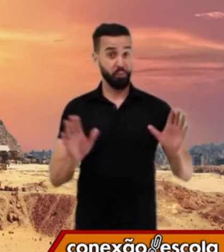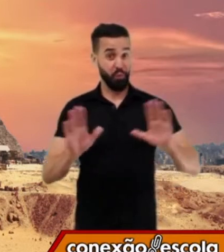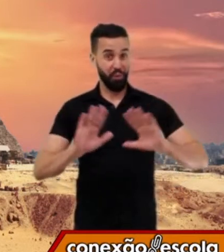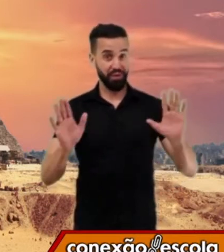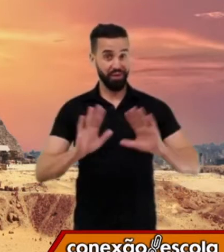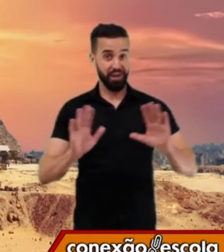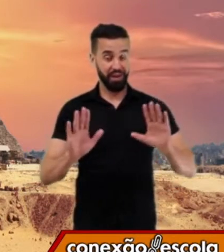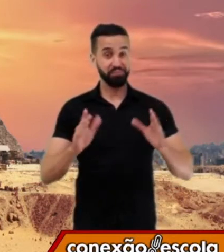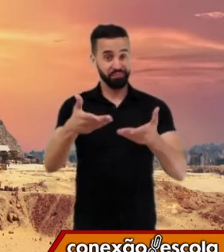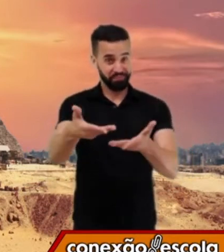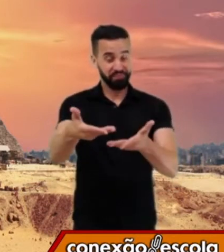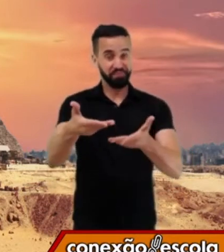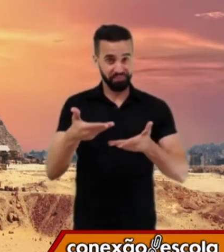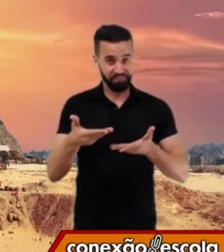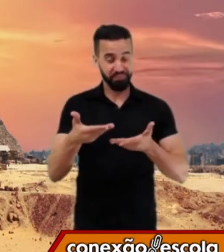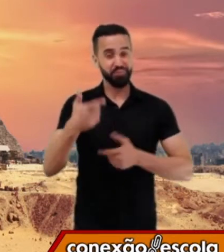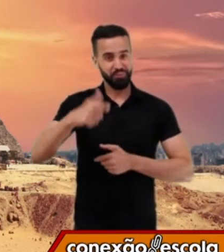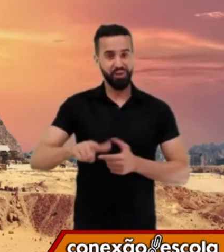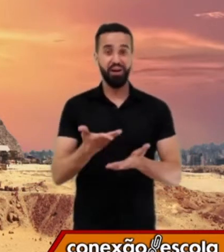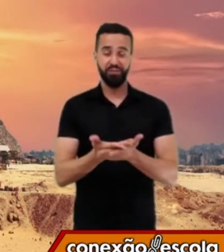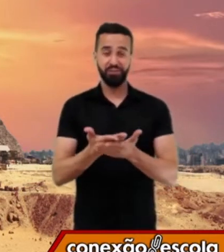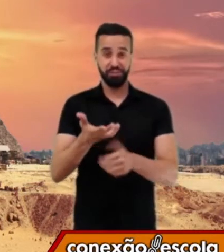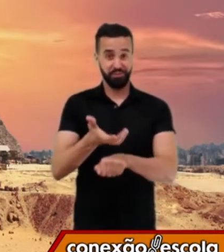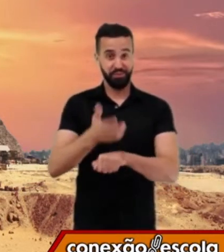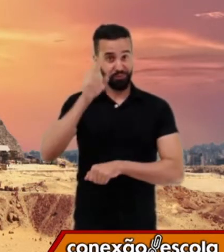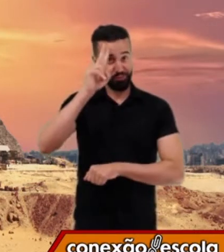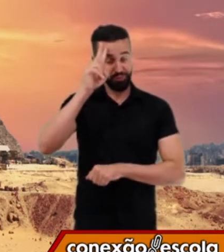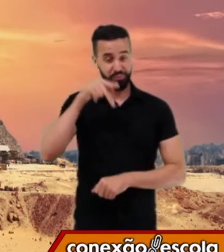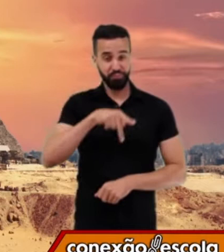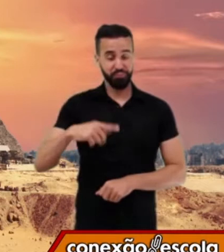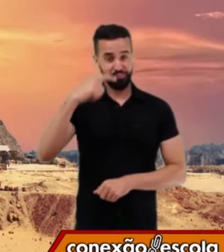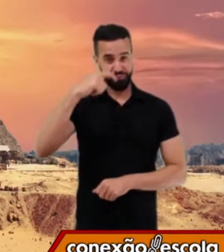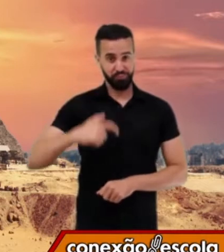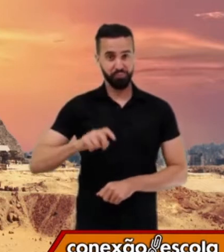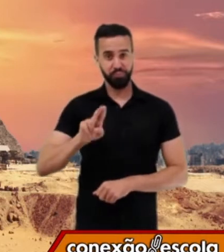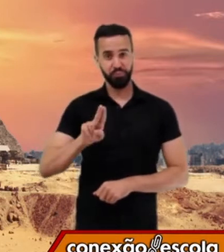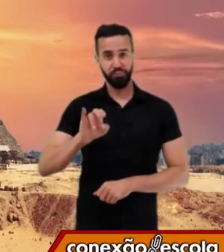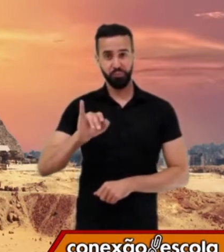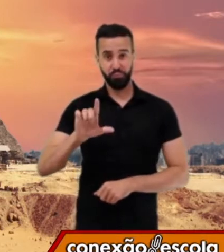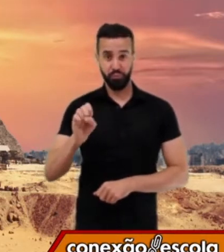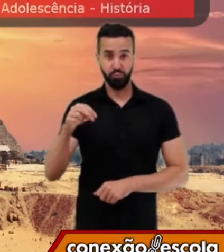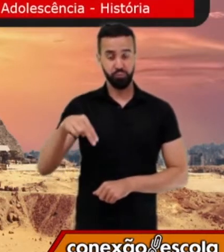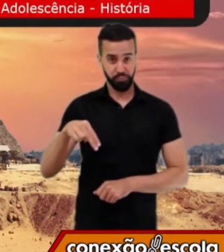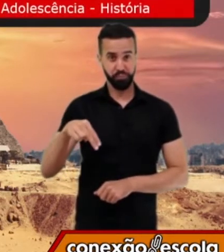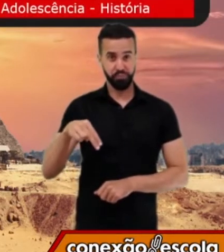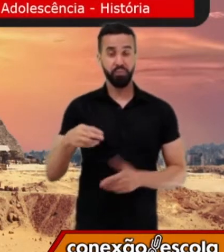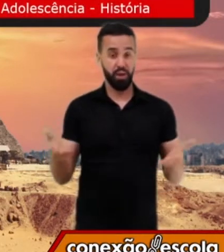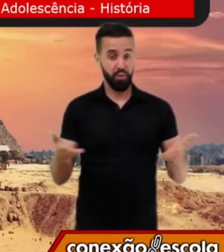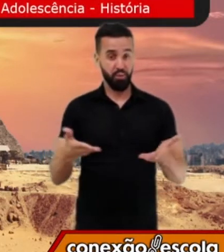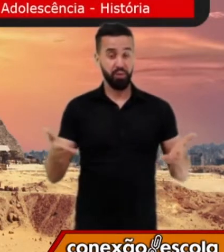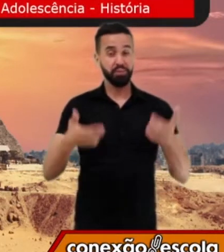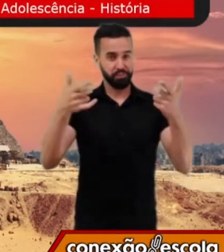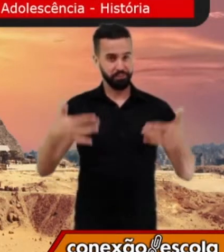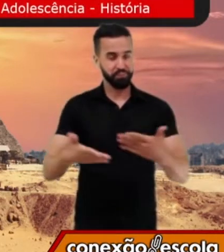Olá, sejam muito bem-vindos a mais uma aula de História. Eu sou o professor Wilson Duarte e nós vamos conversar nesse dia